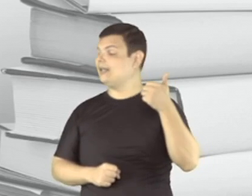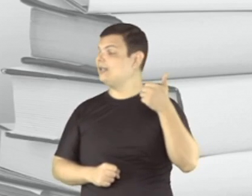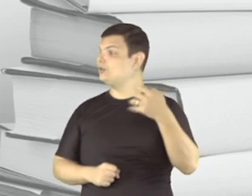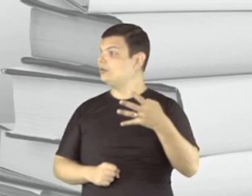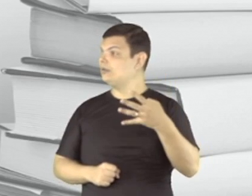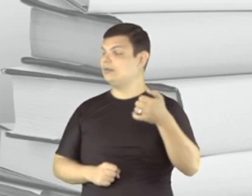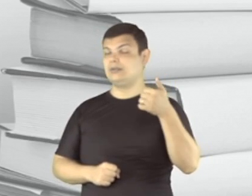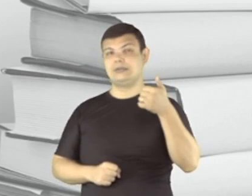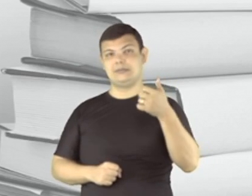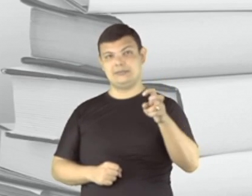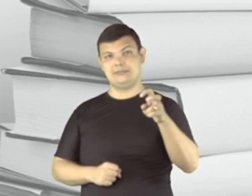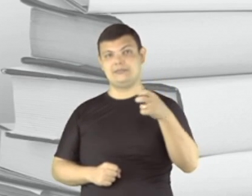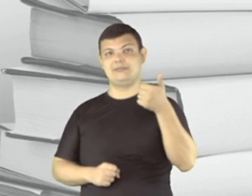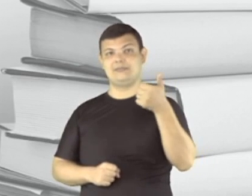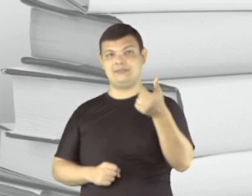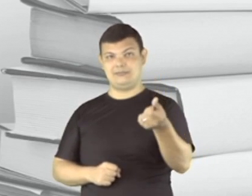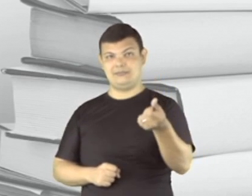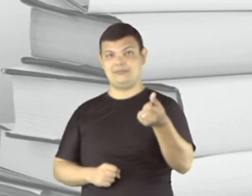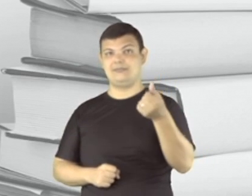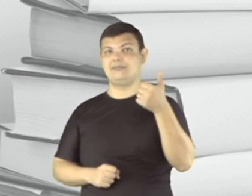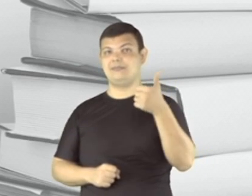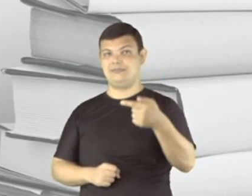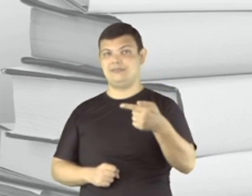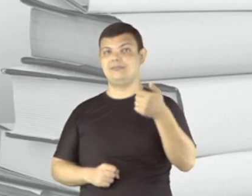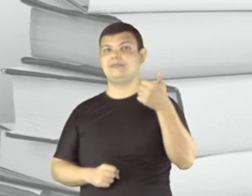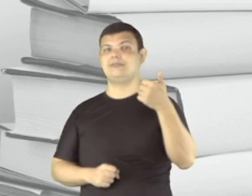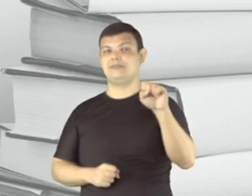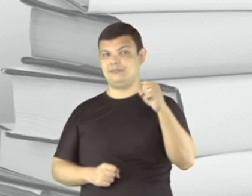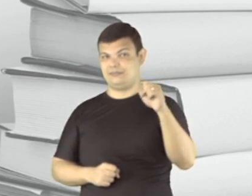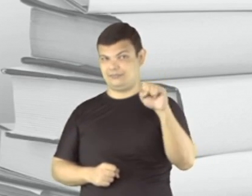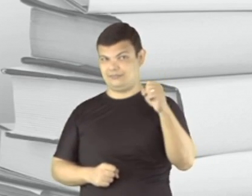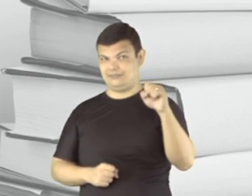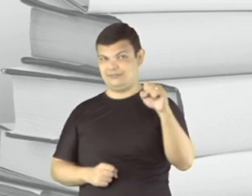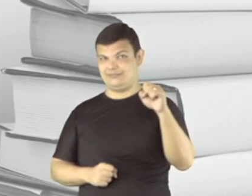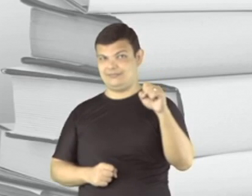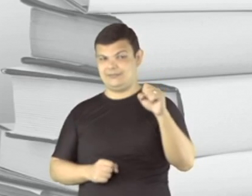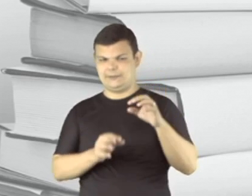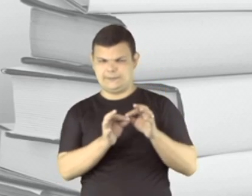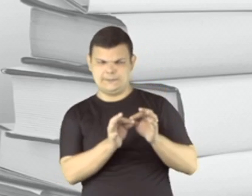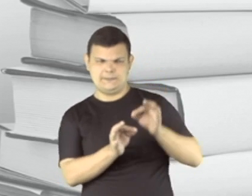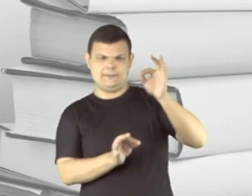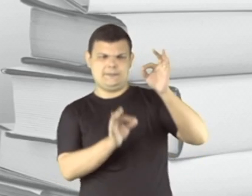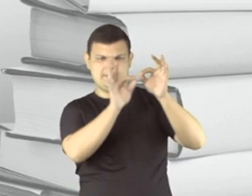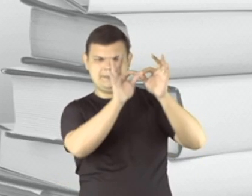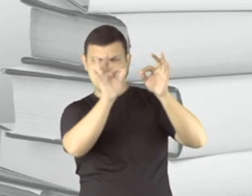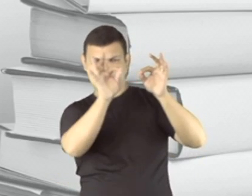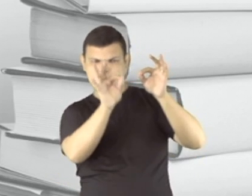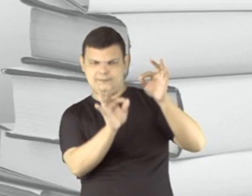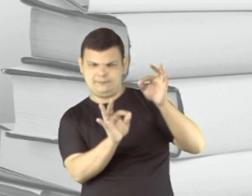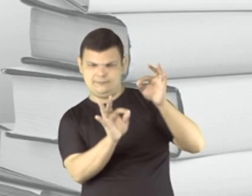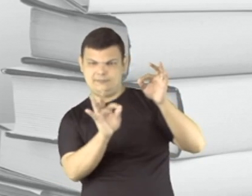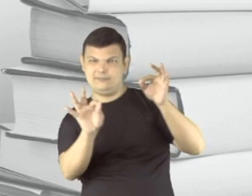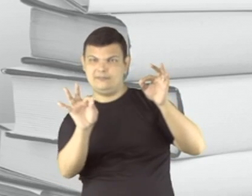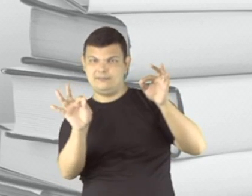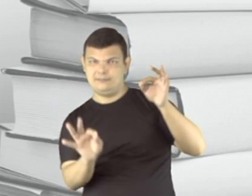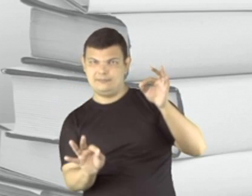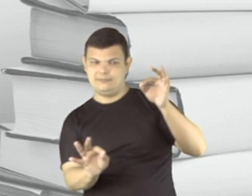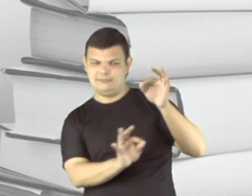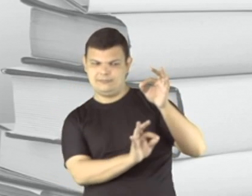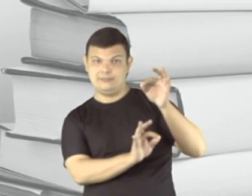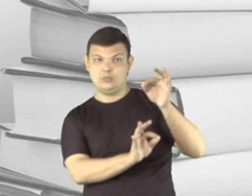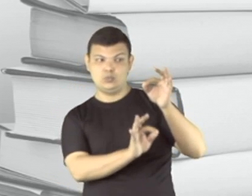13, 14, 15, 16, 17, 18. Ou seja, o contorno dessa figura